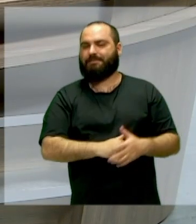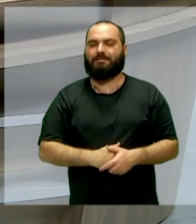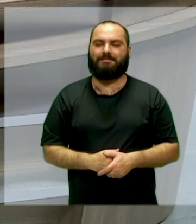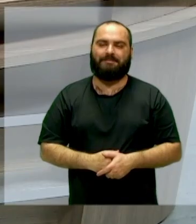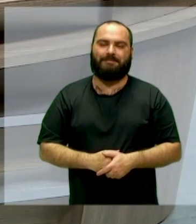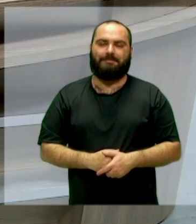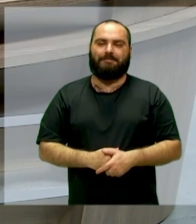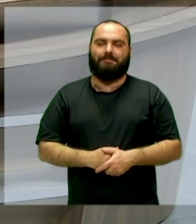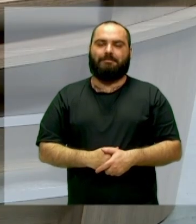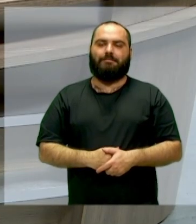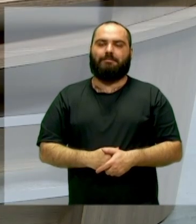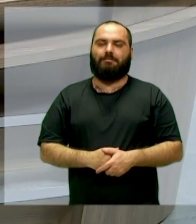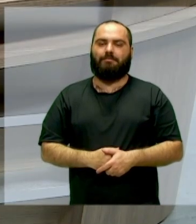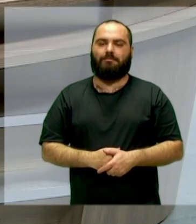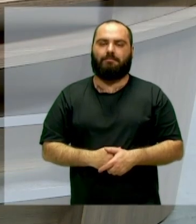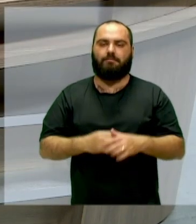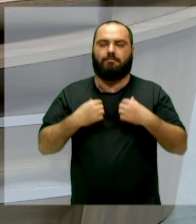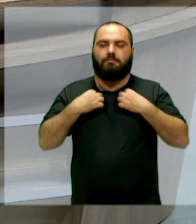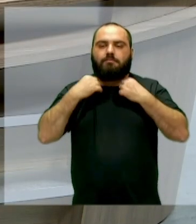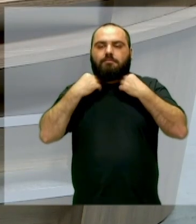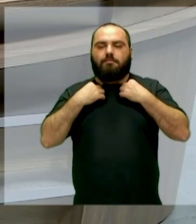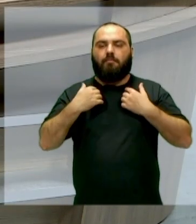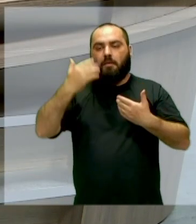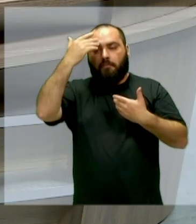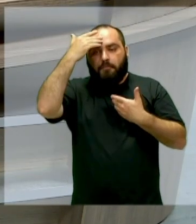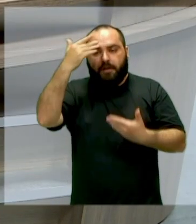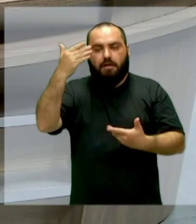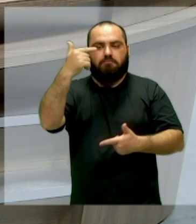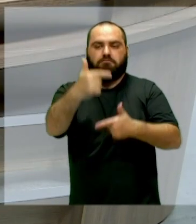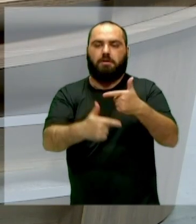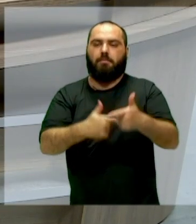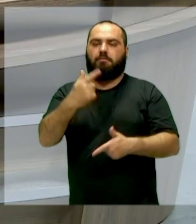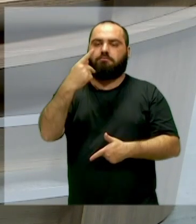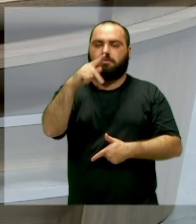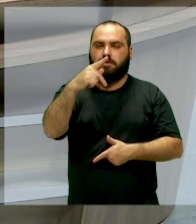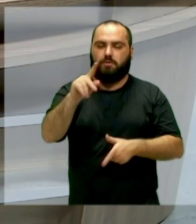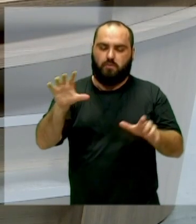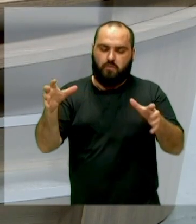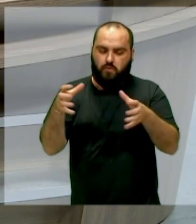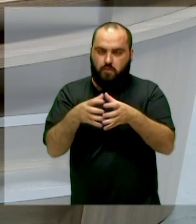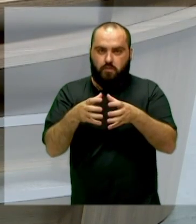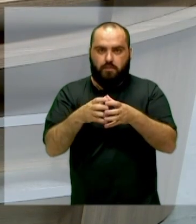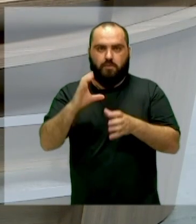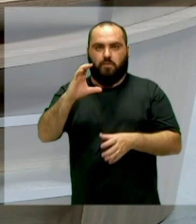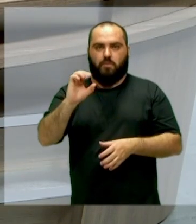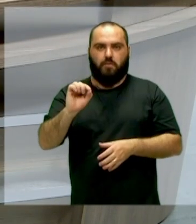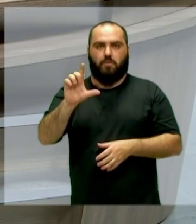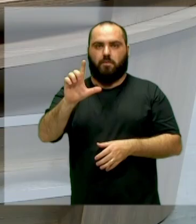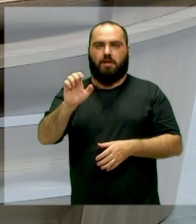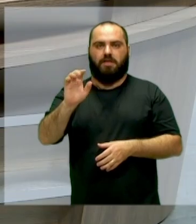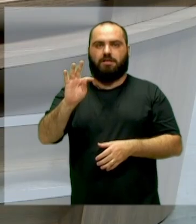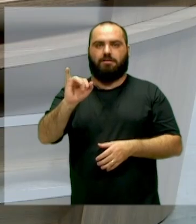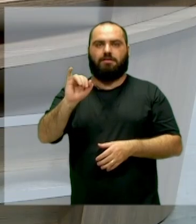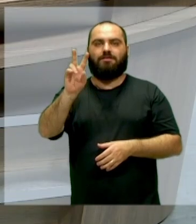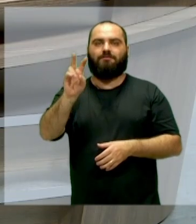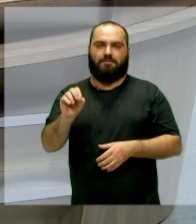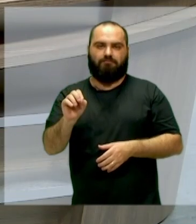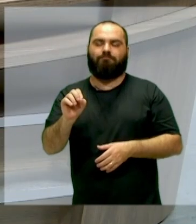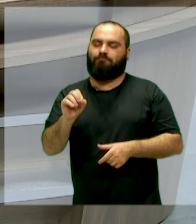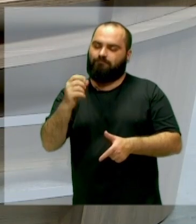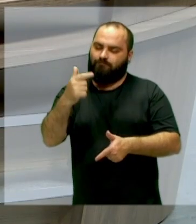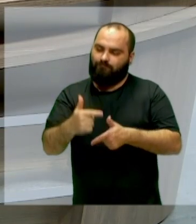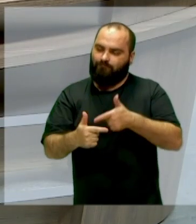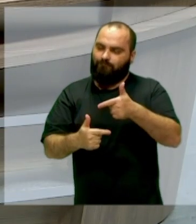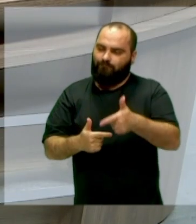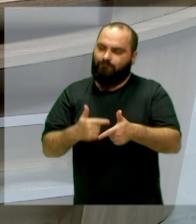eh mas assim muito obrigada tá Pelo teu trabalho pelo trabalho da coletivo por esse trabalho é incansável mas eu